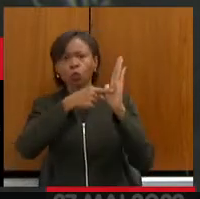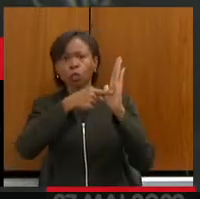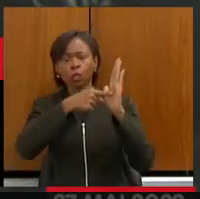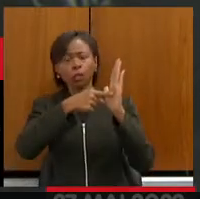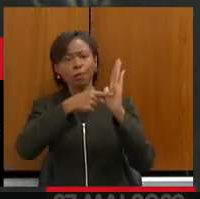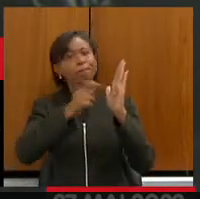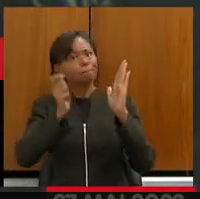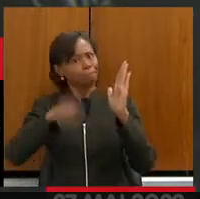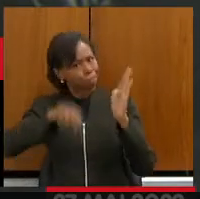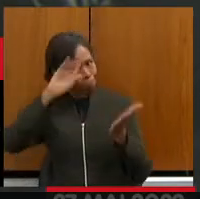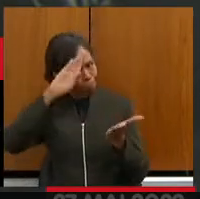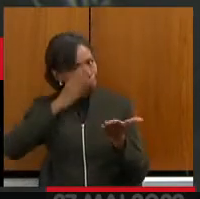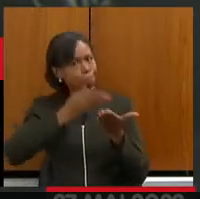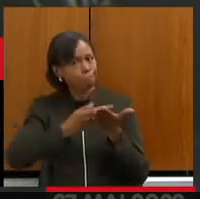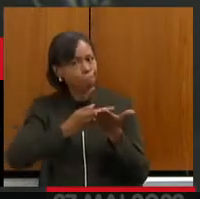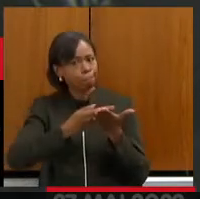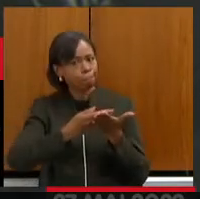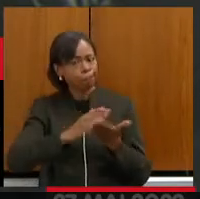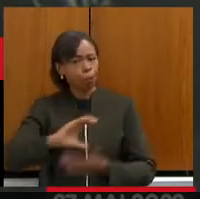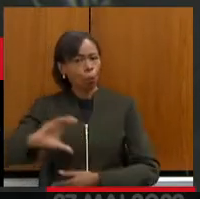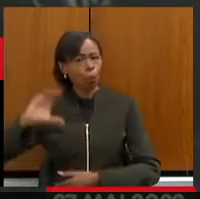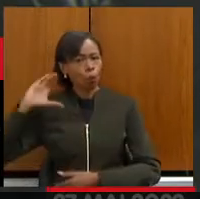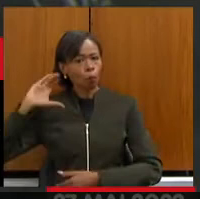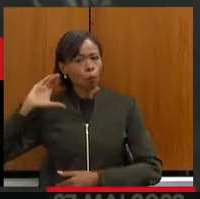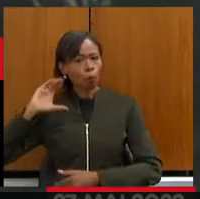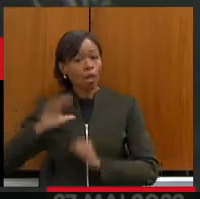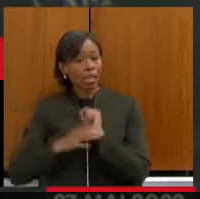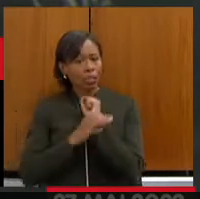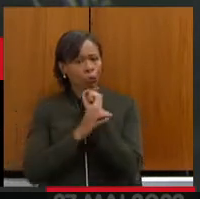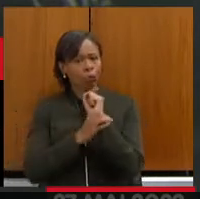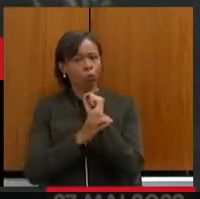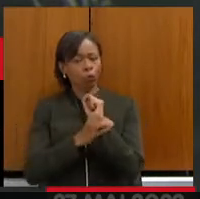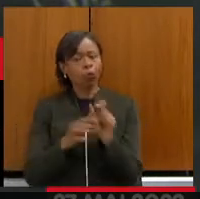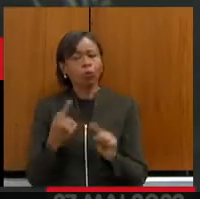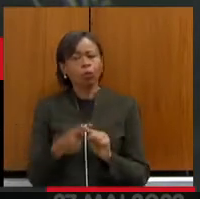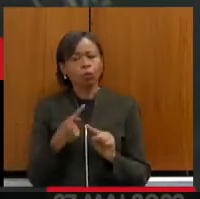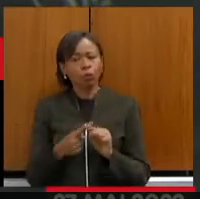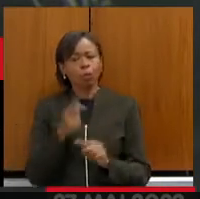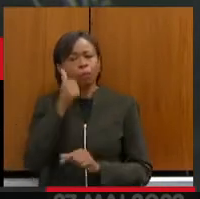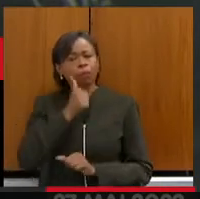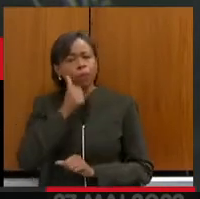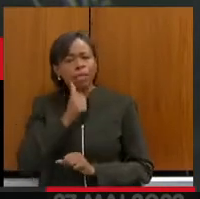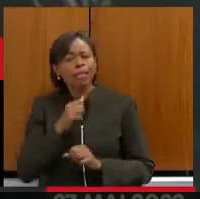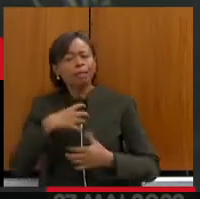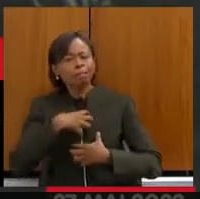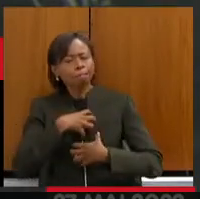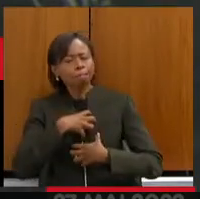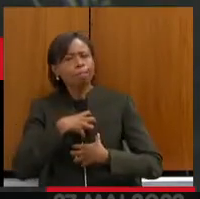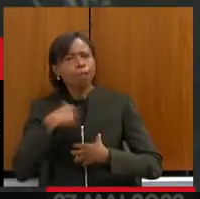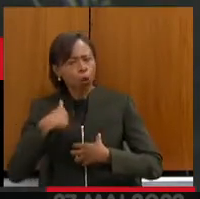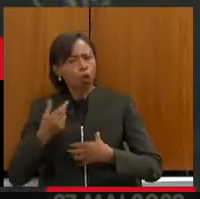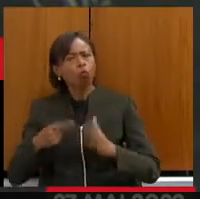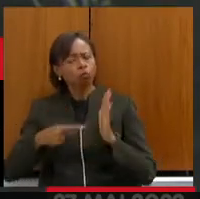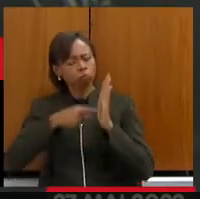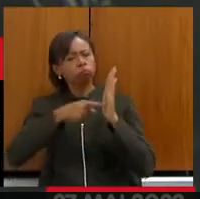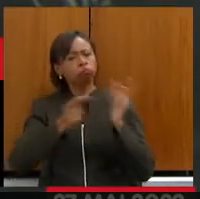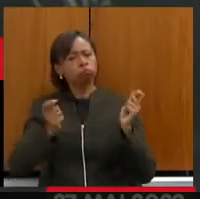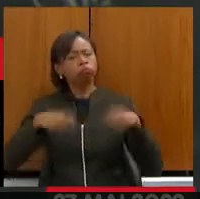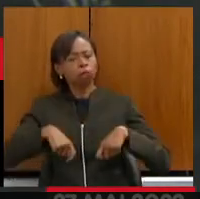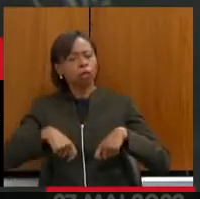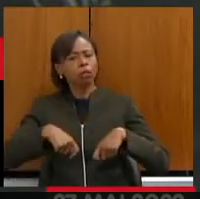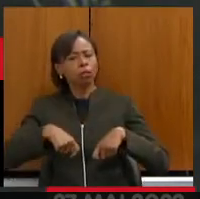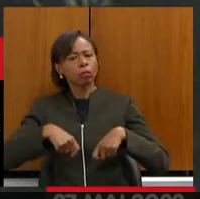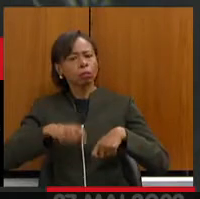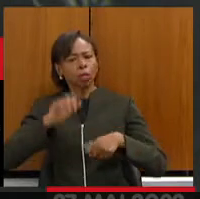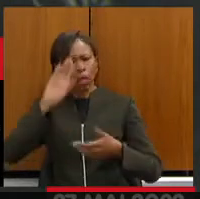confiáveis sigilosos e seguros de forma que a mulher se sinta protegida para acioná-los E que ao